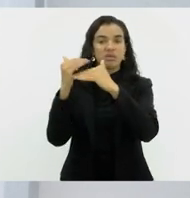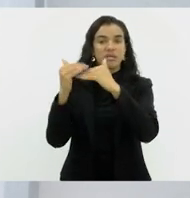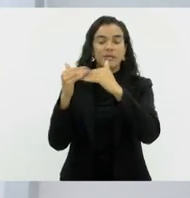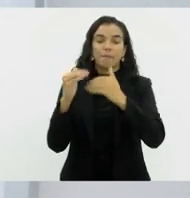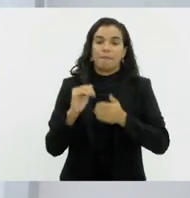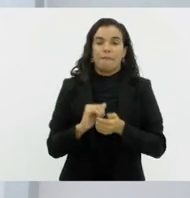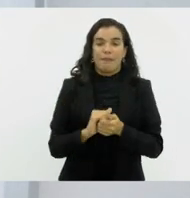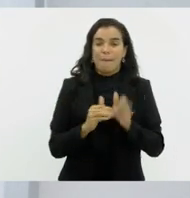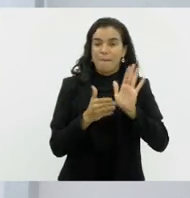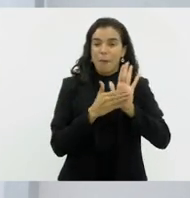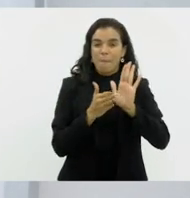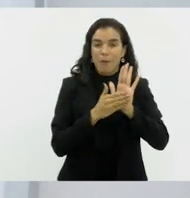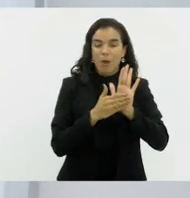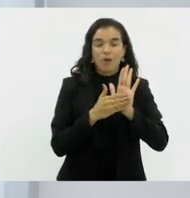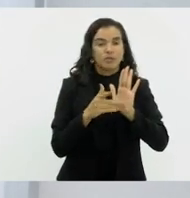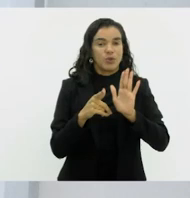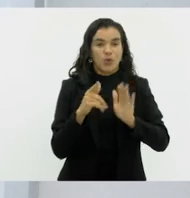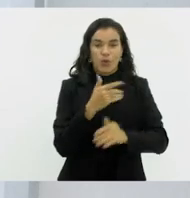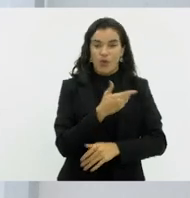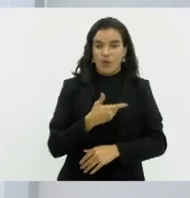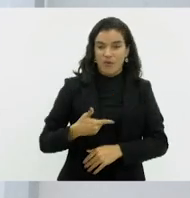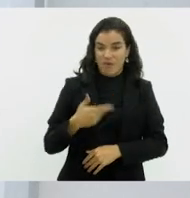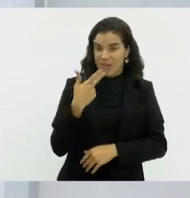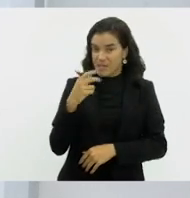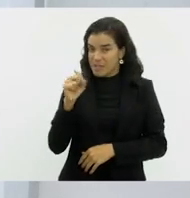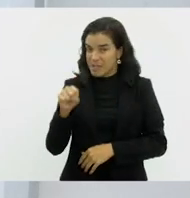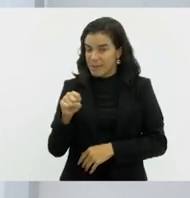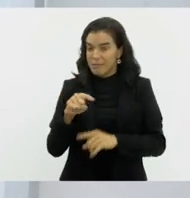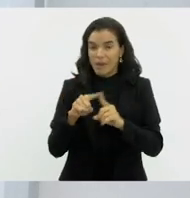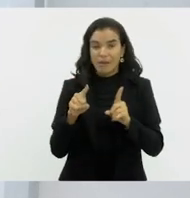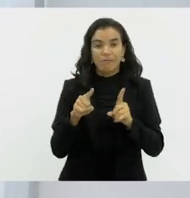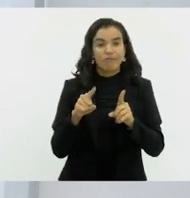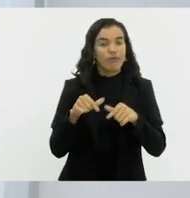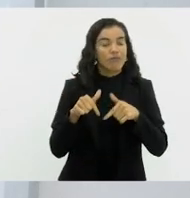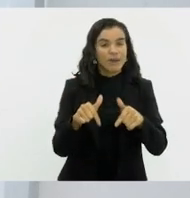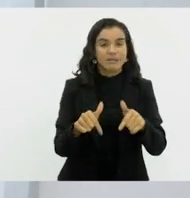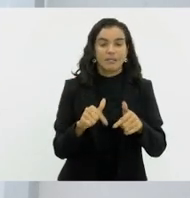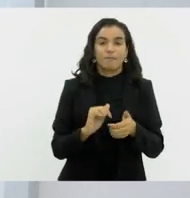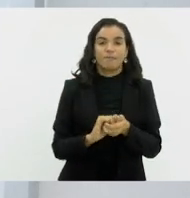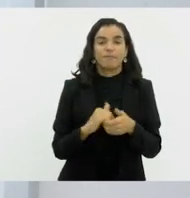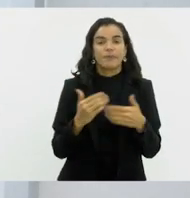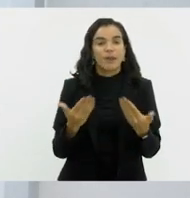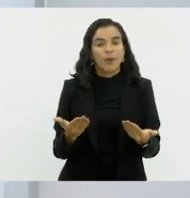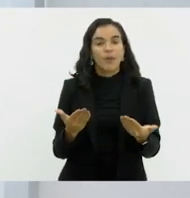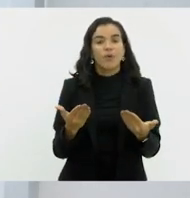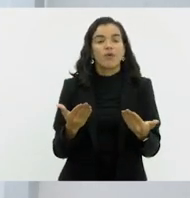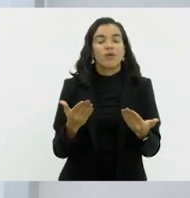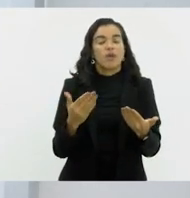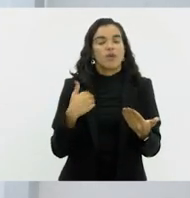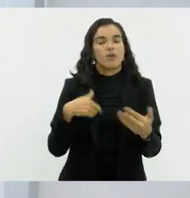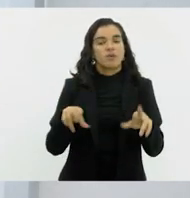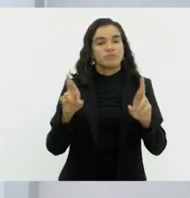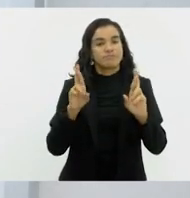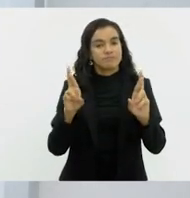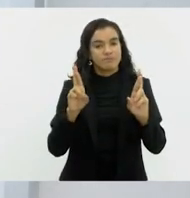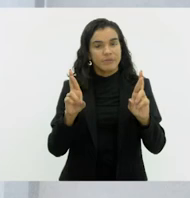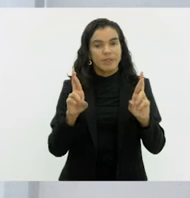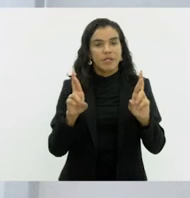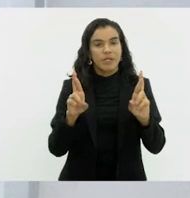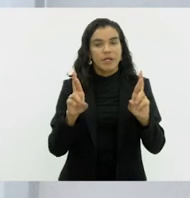proposta dos programas, os governos dizem que sim, mas não fazem. Então, eu espero que hoje a gente tenha